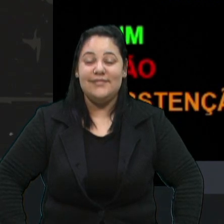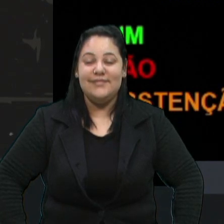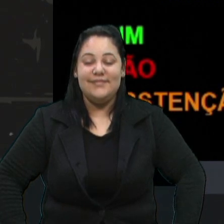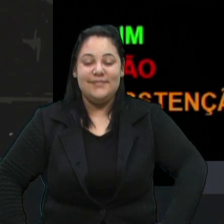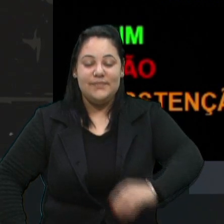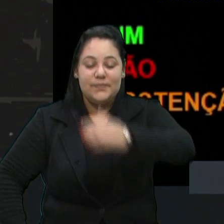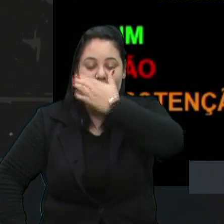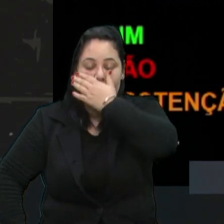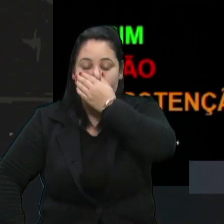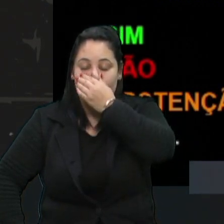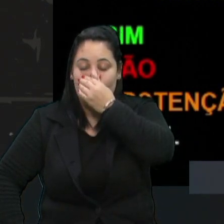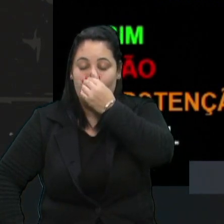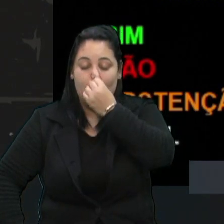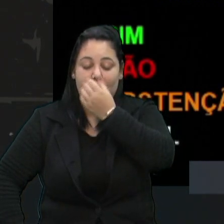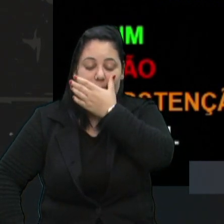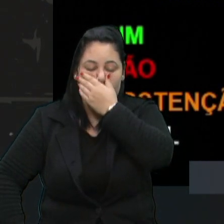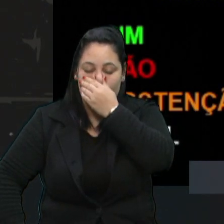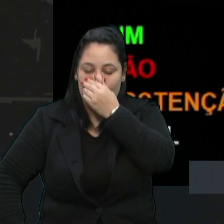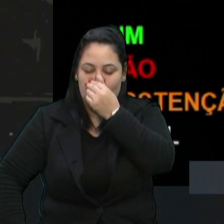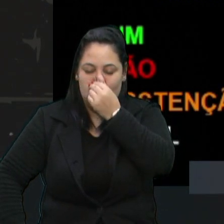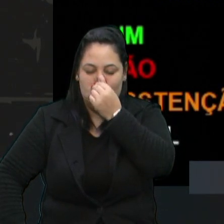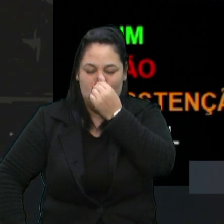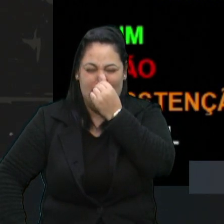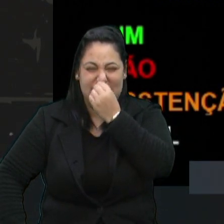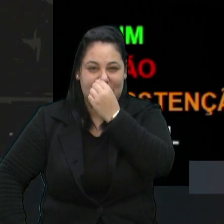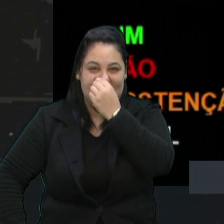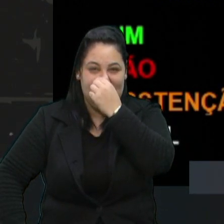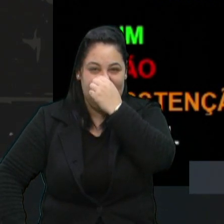seu Camiles?